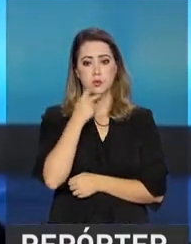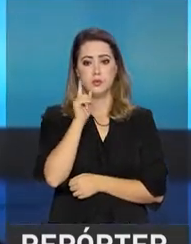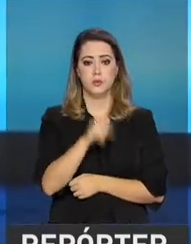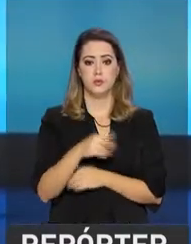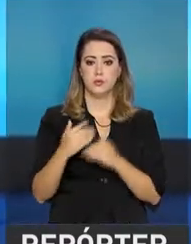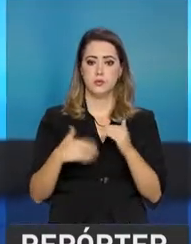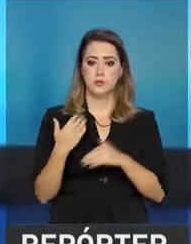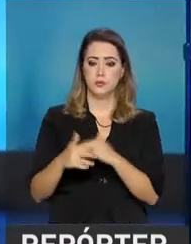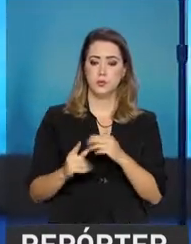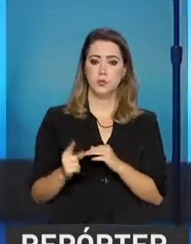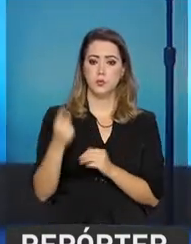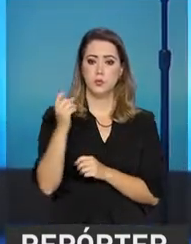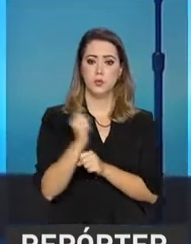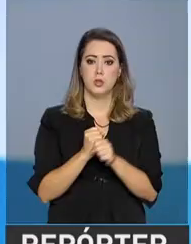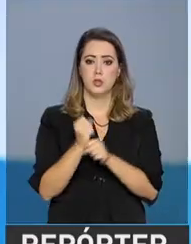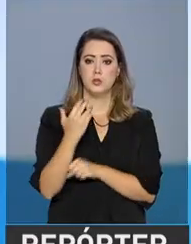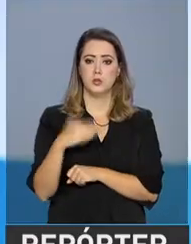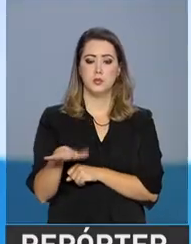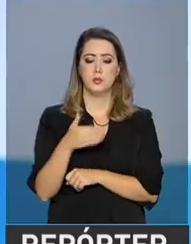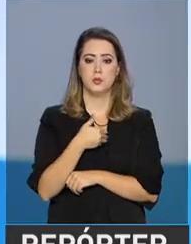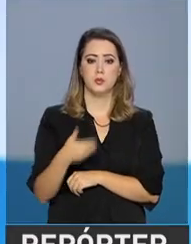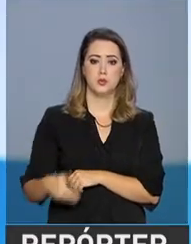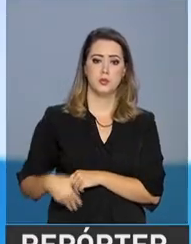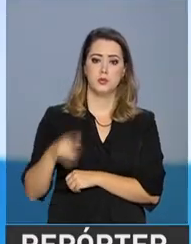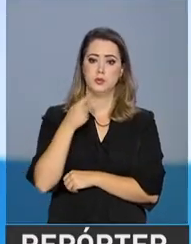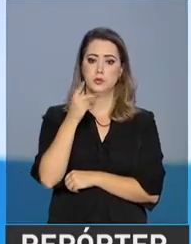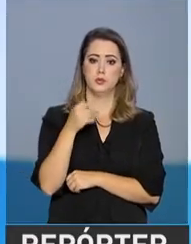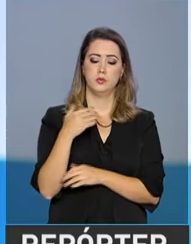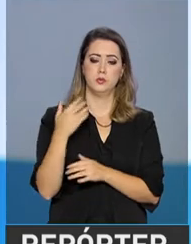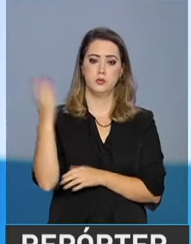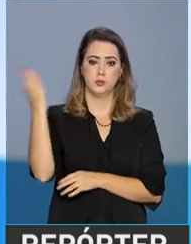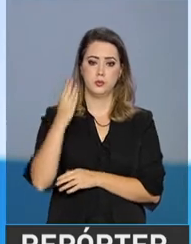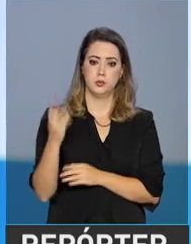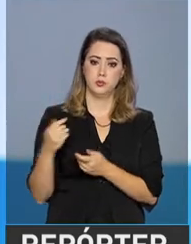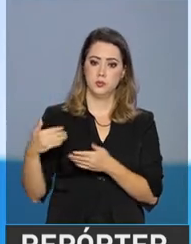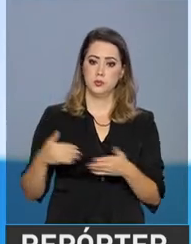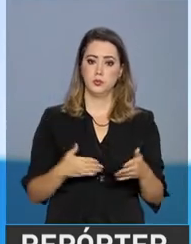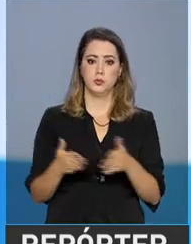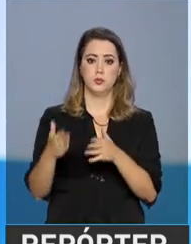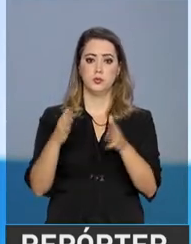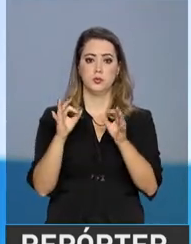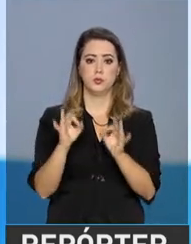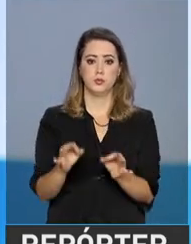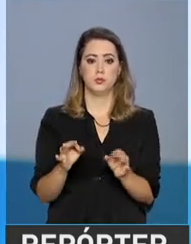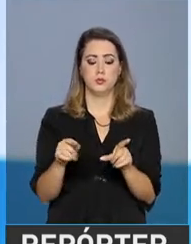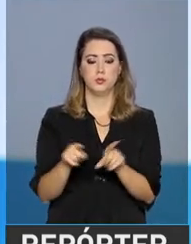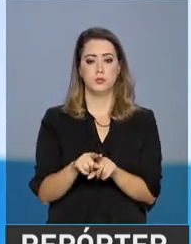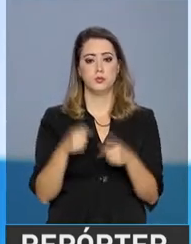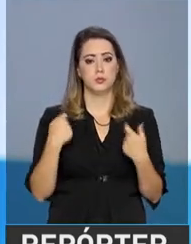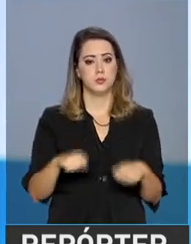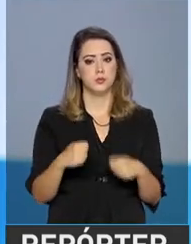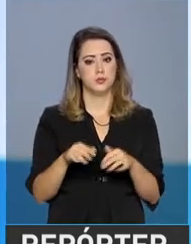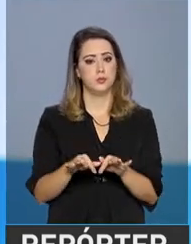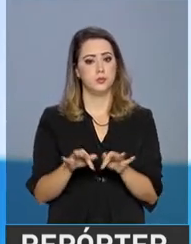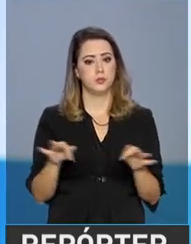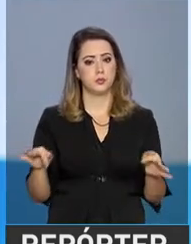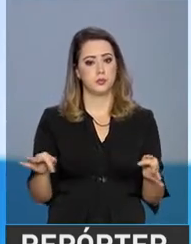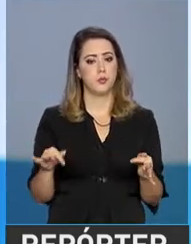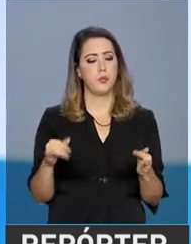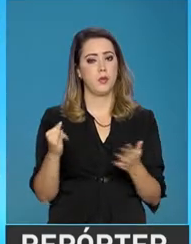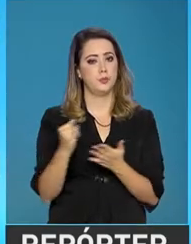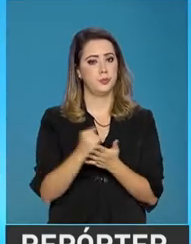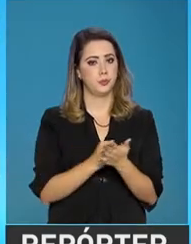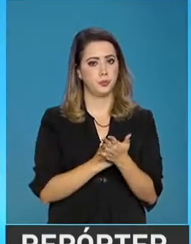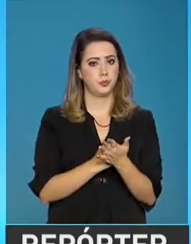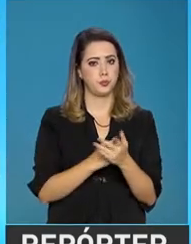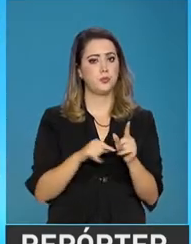avanços em um ano e meio de governo e afirmou que para o brasil entrar definitivamente nos trilhos precisa simplificar as regras tributárias